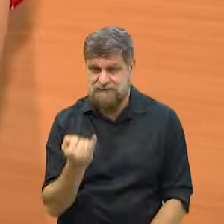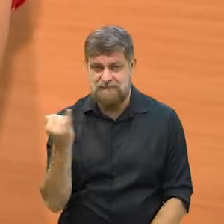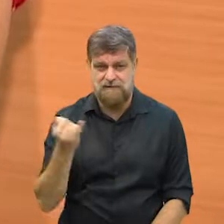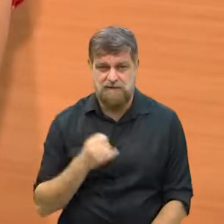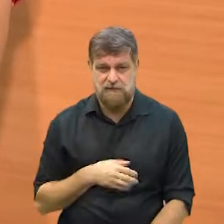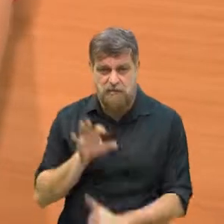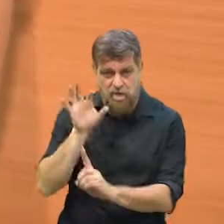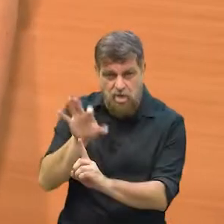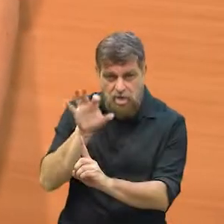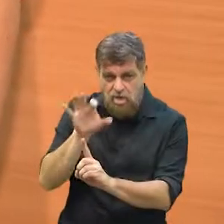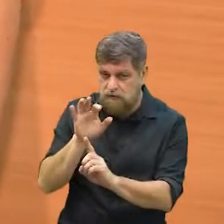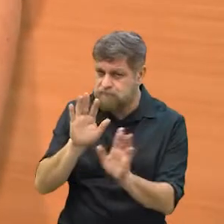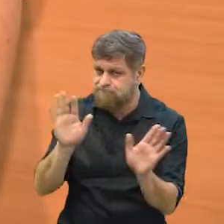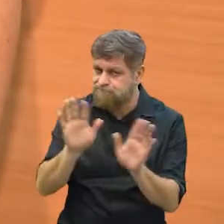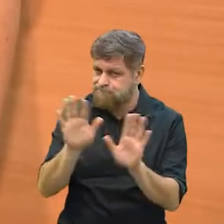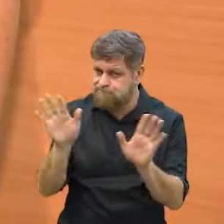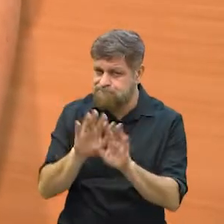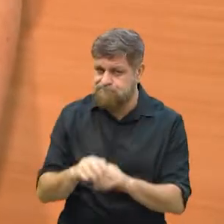Não escute